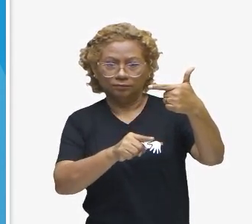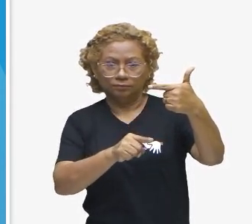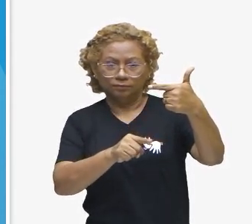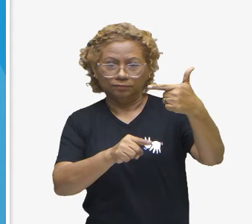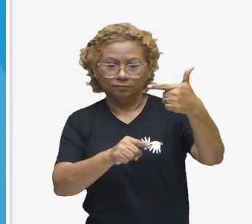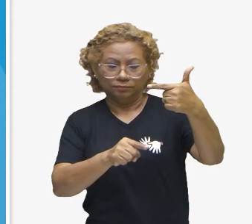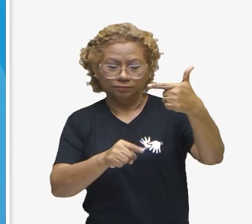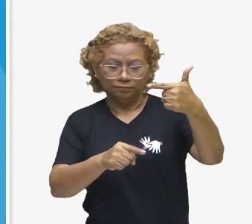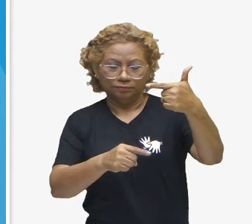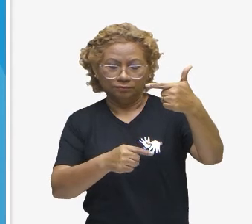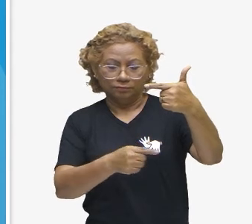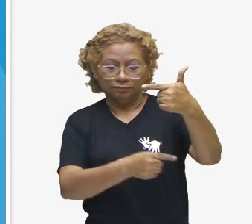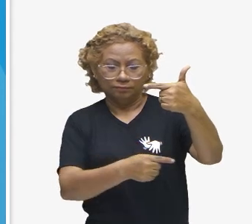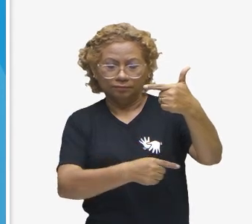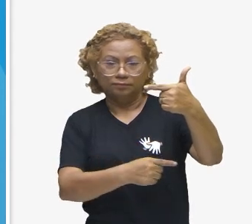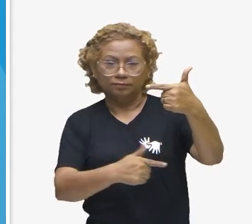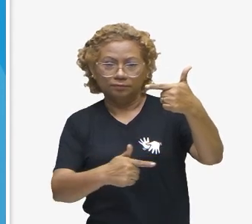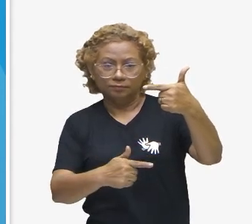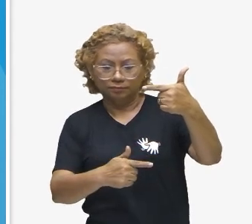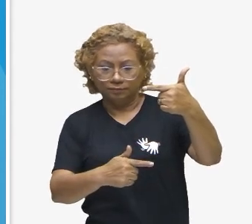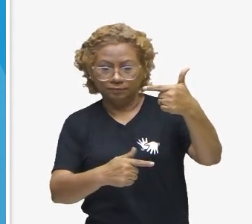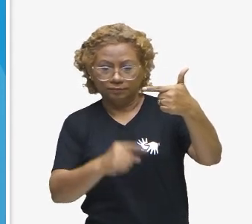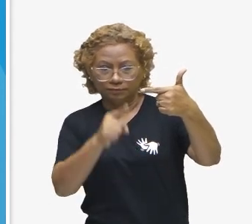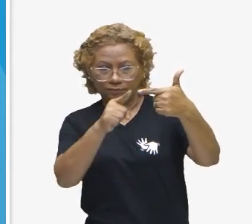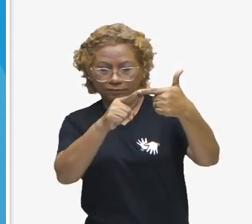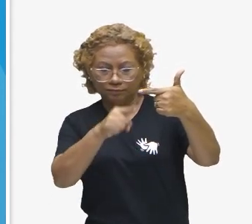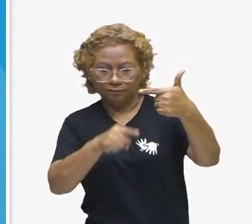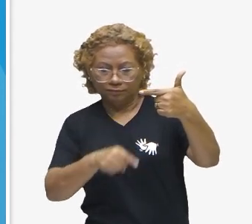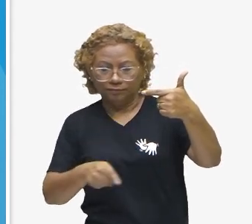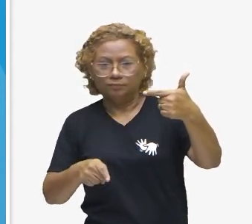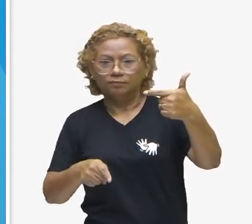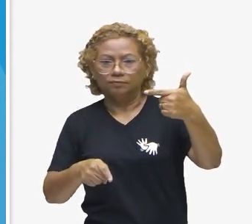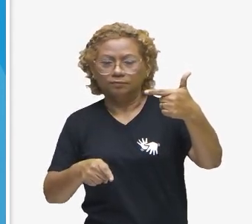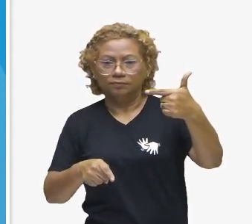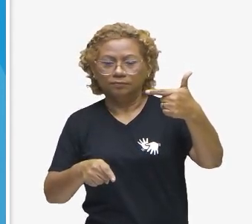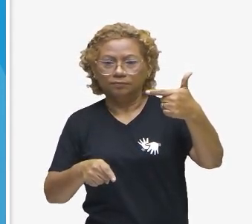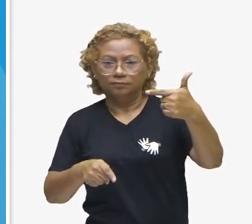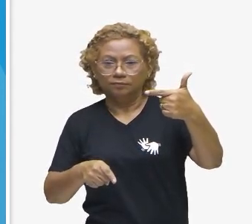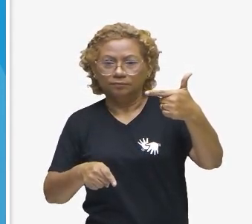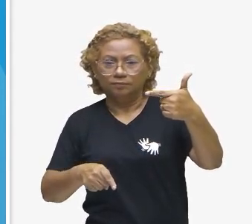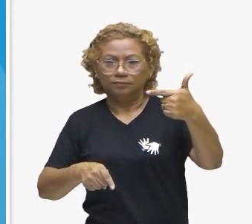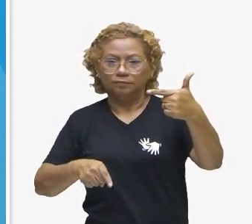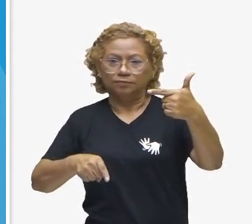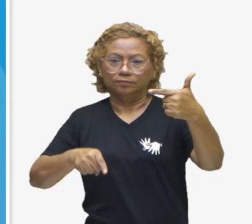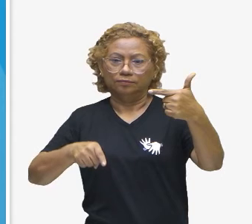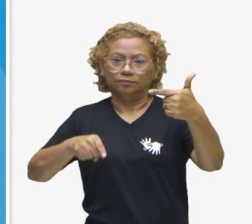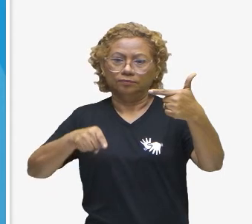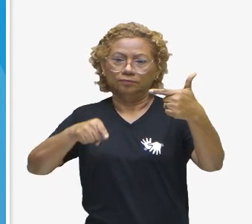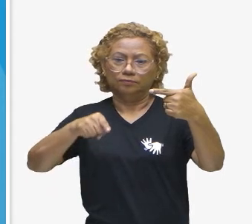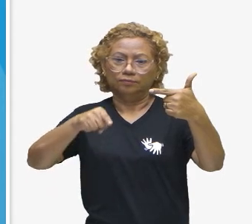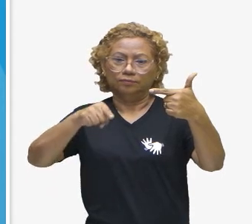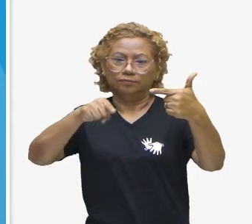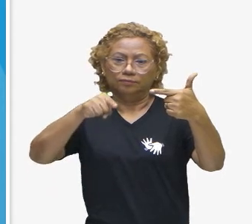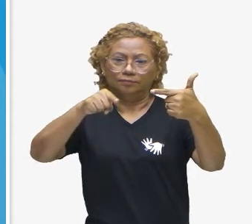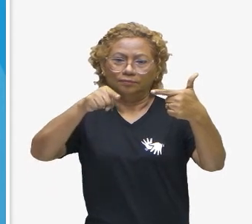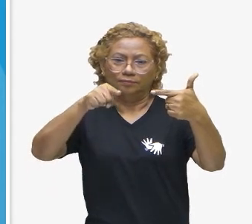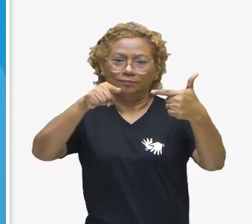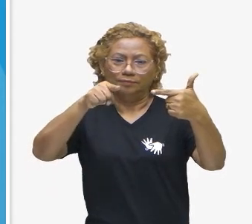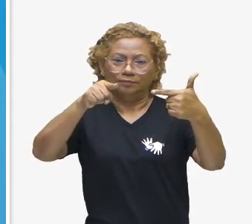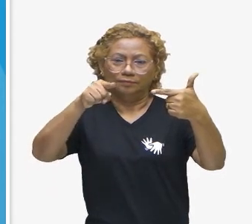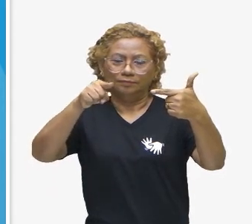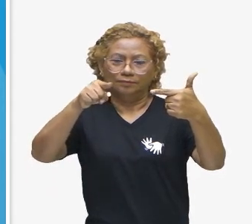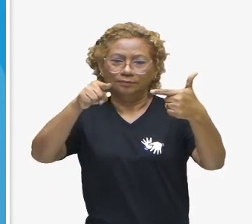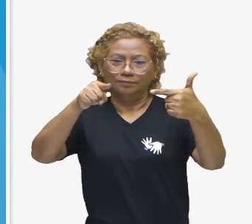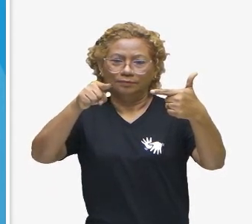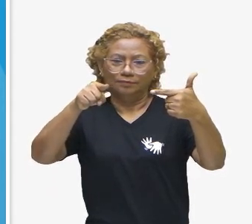Quando o ângulo é π sobre 2, a função vai ser 0. Quando o ângulo